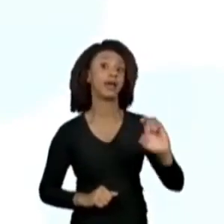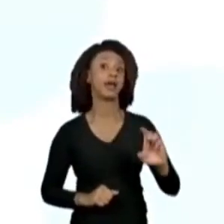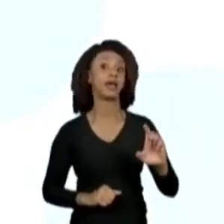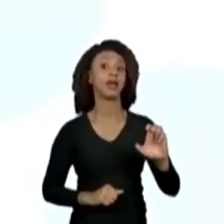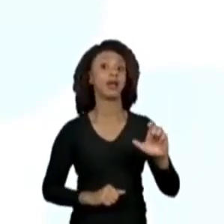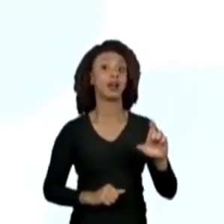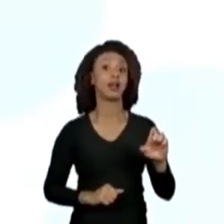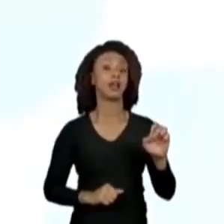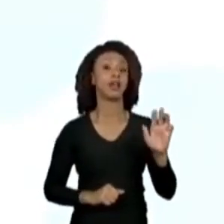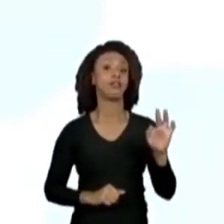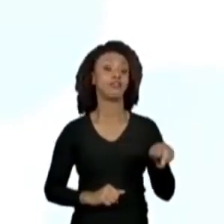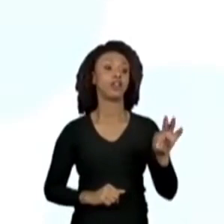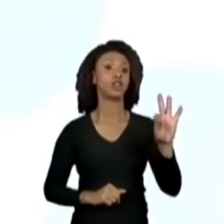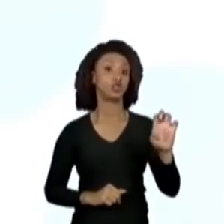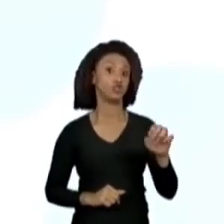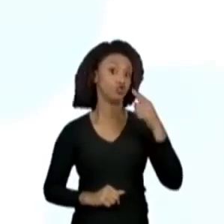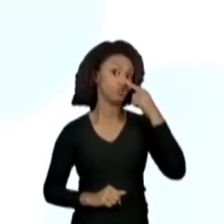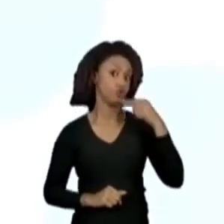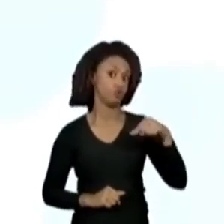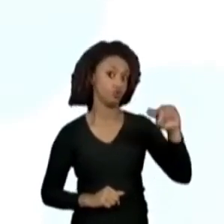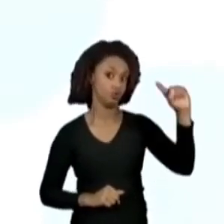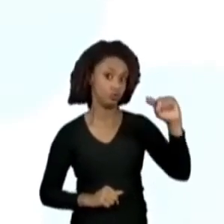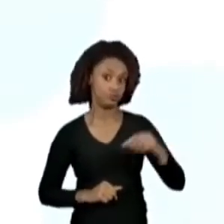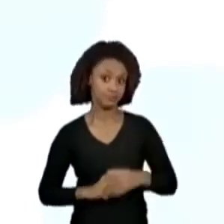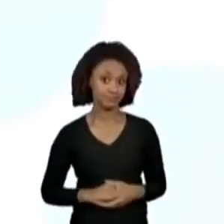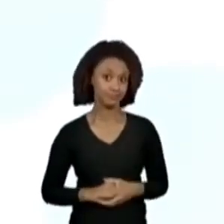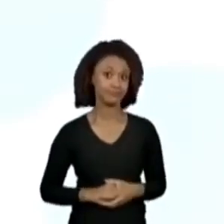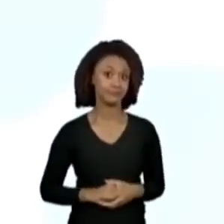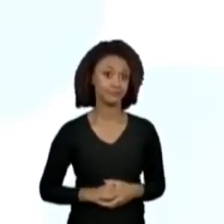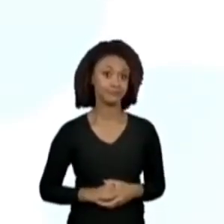e o elefante. Girafa